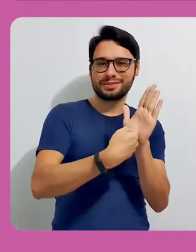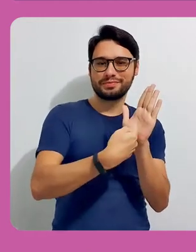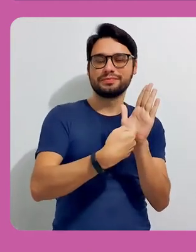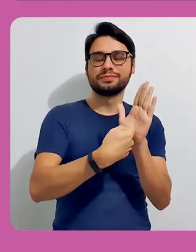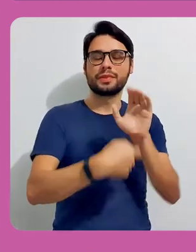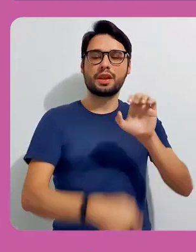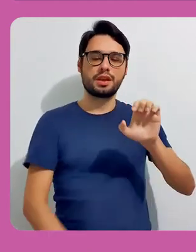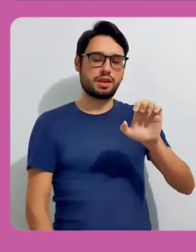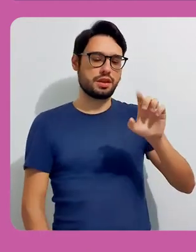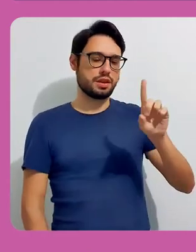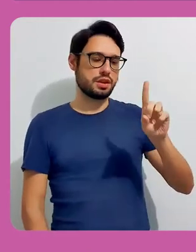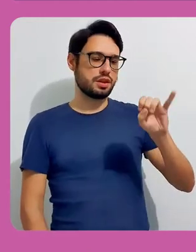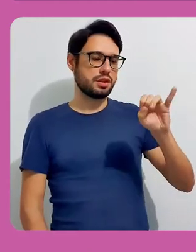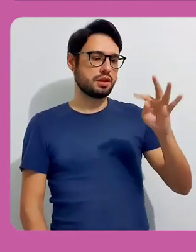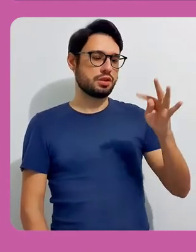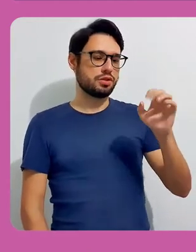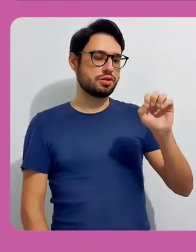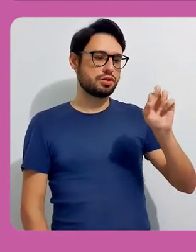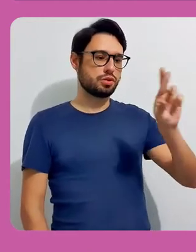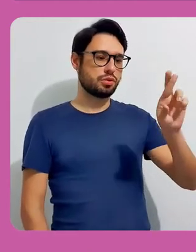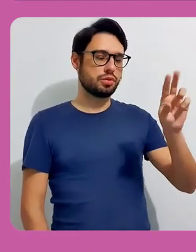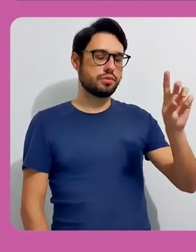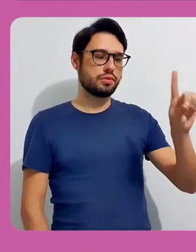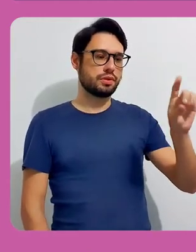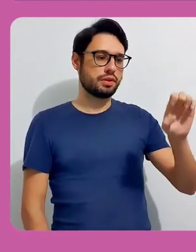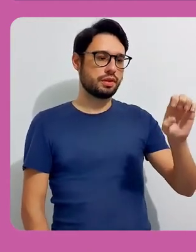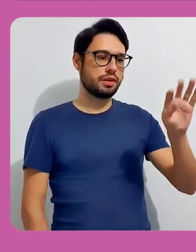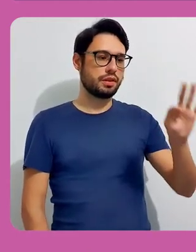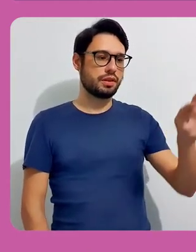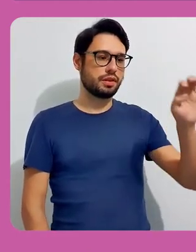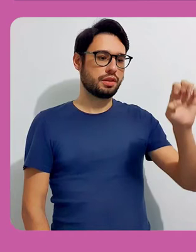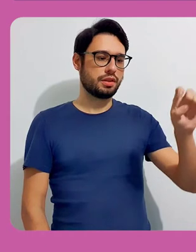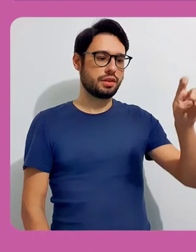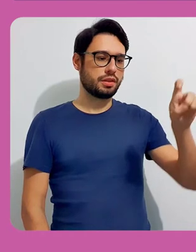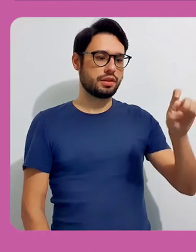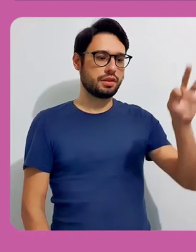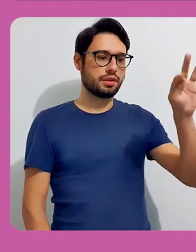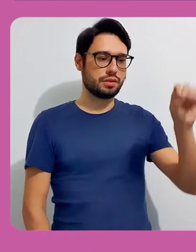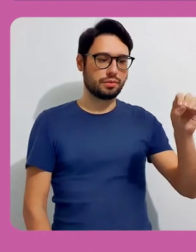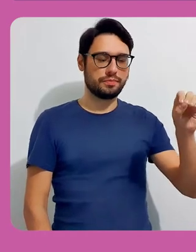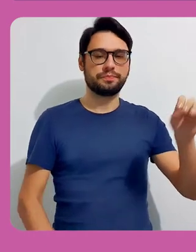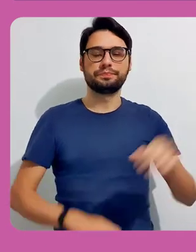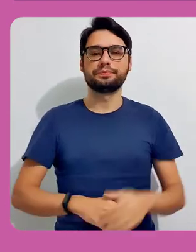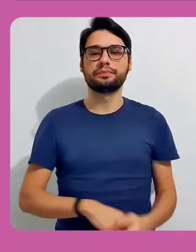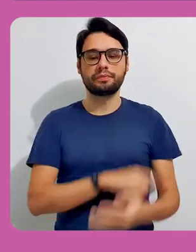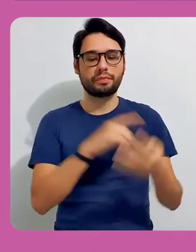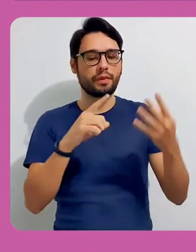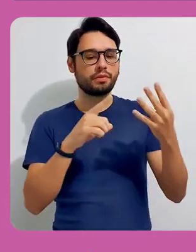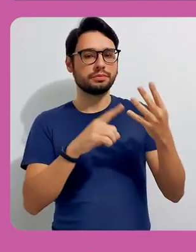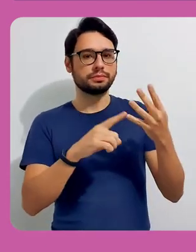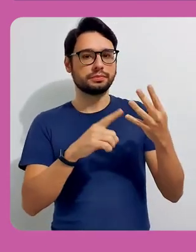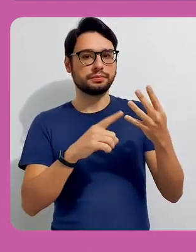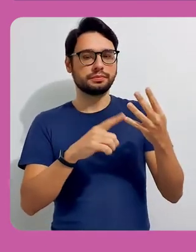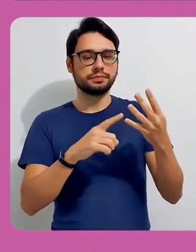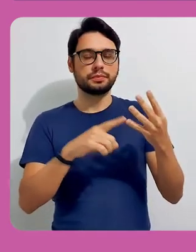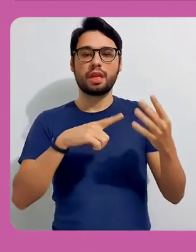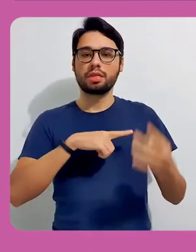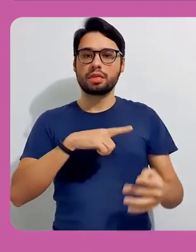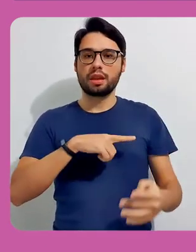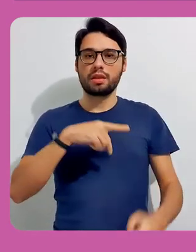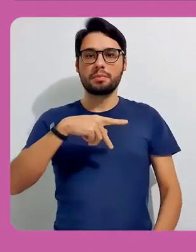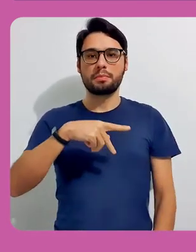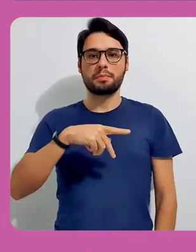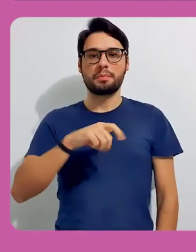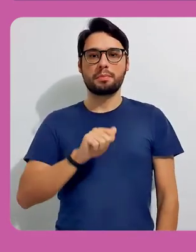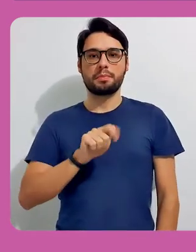feito ali naquele editor de texto que vimos anteriormente nós temos também é o recurso